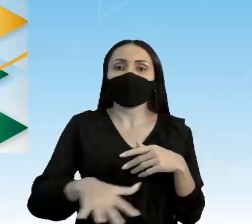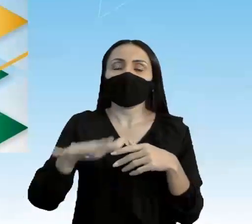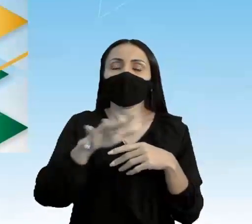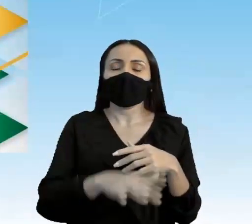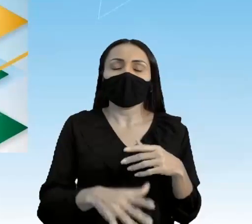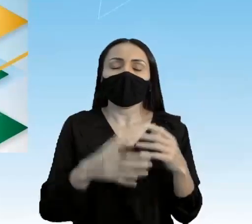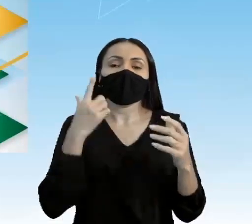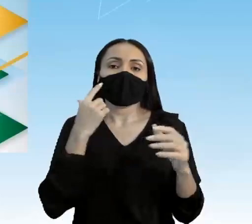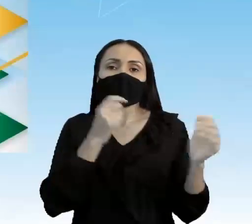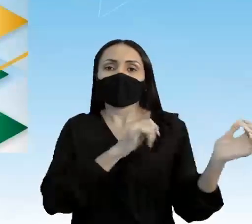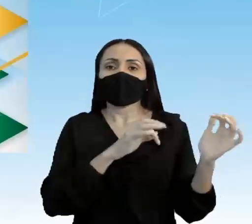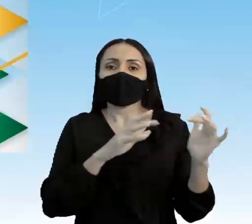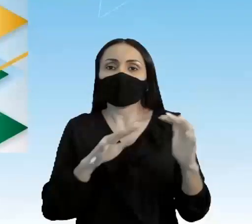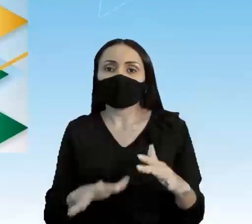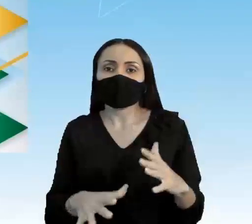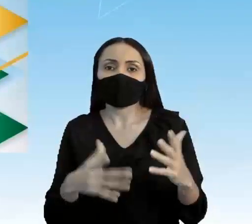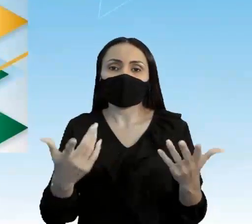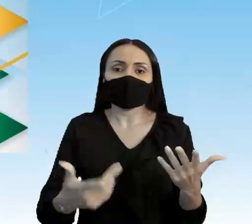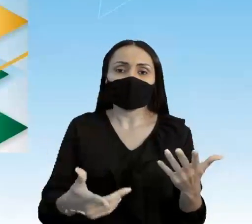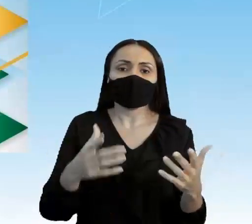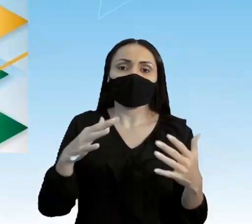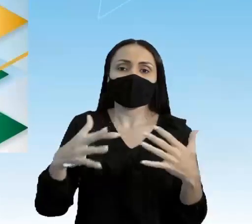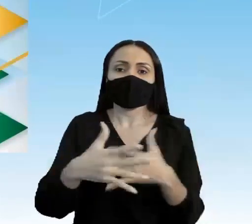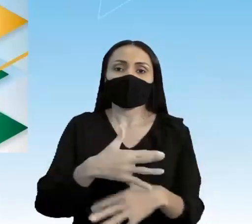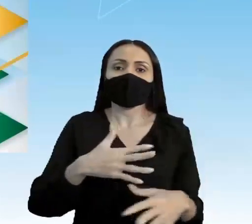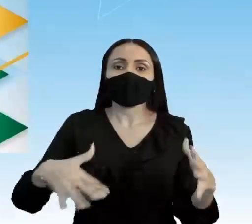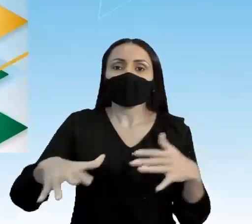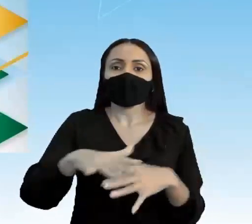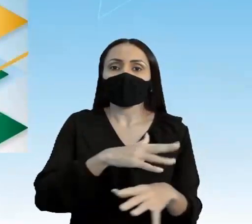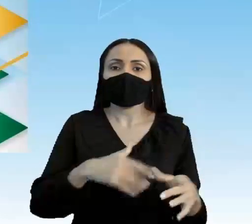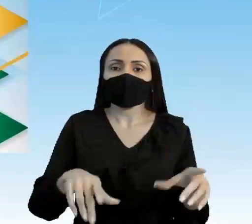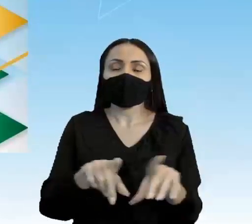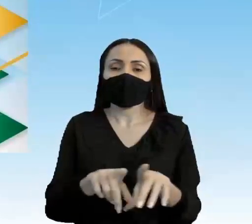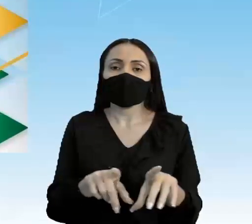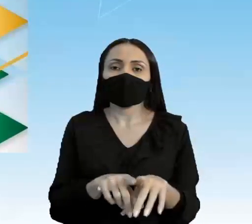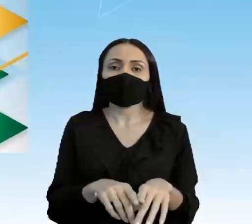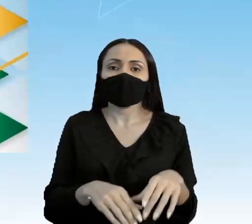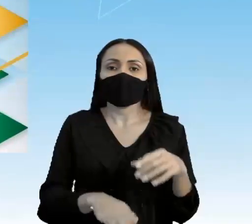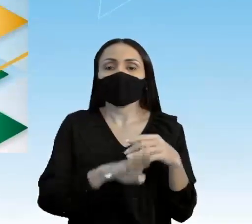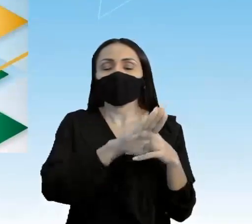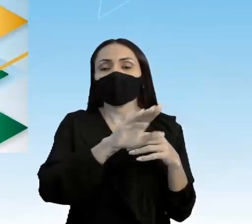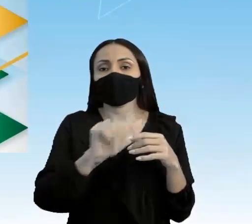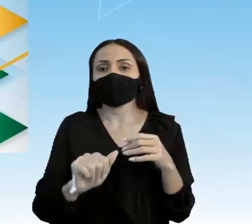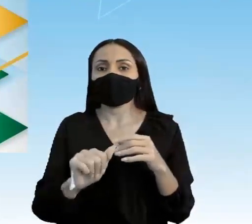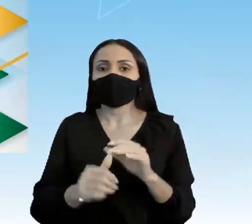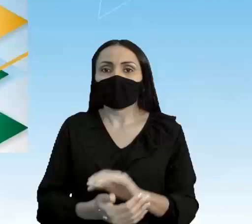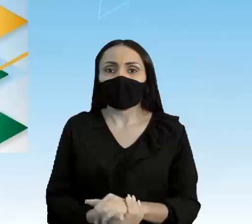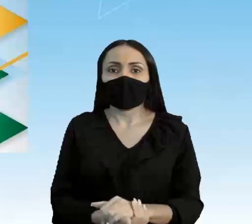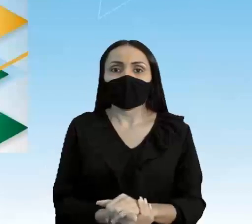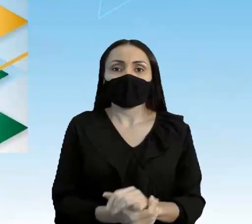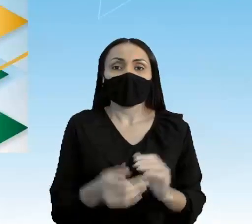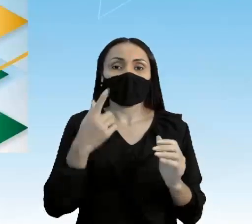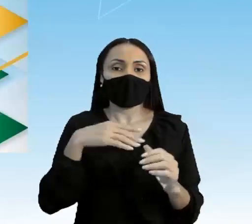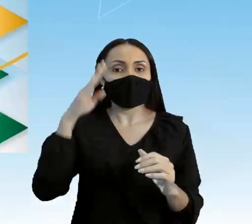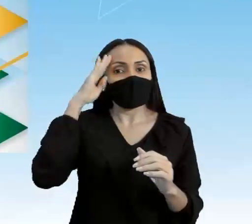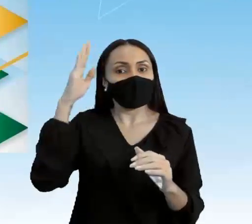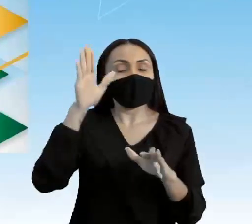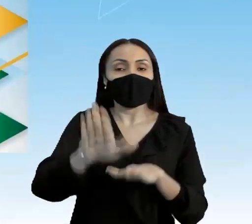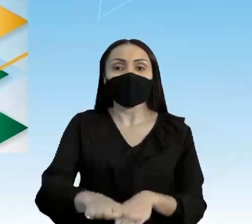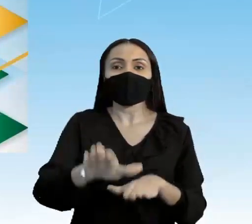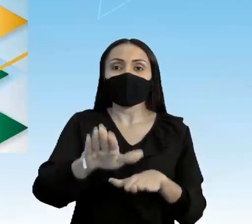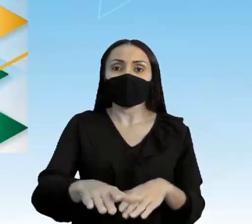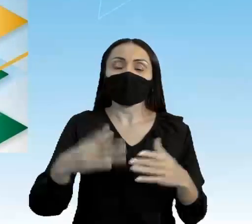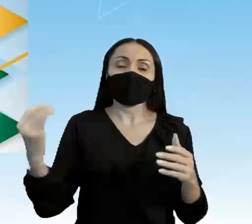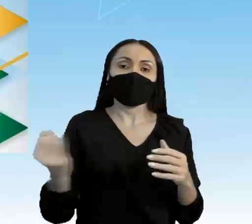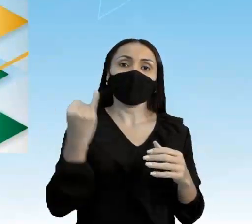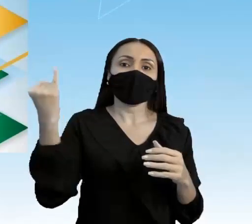pelos crioulos, né? Em cidades como Caracas, como eu falei, Buenos Aires, formaram um exército importante,